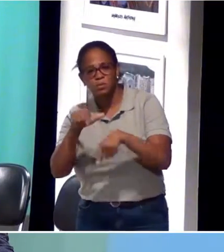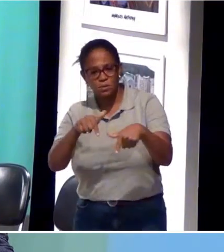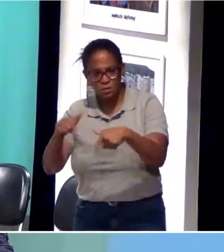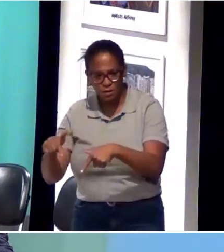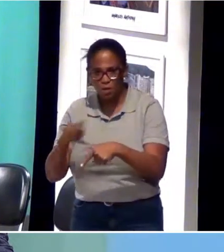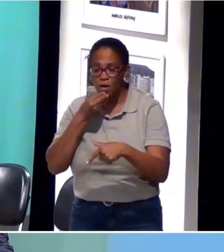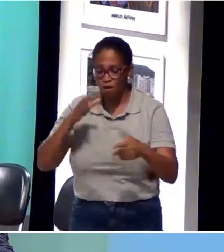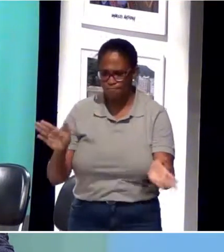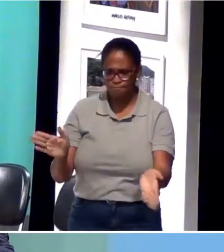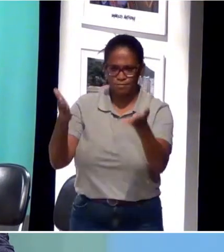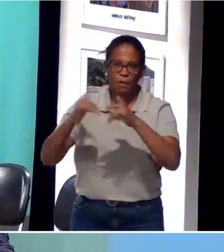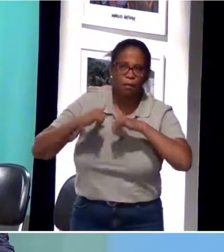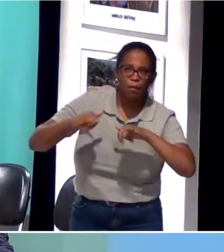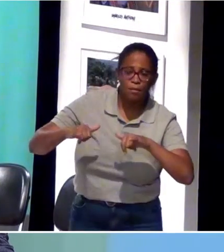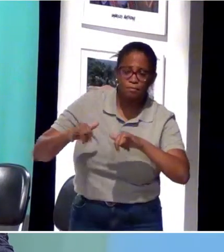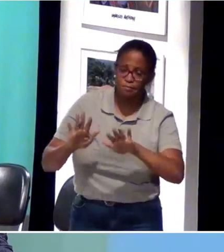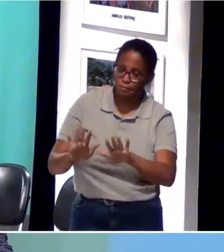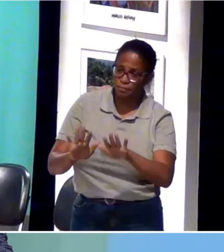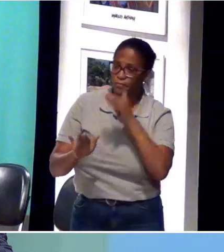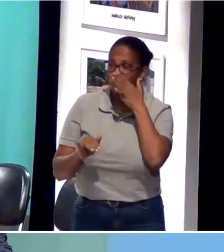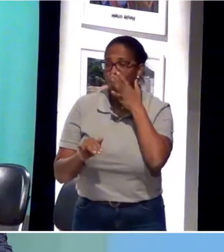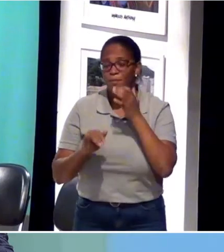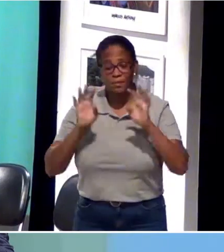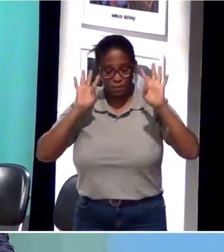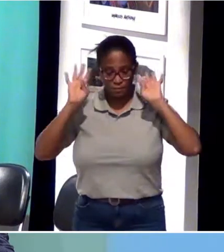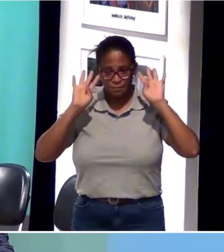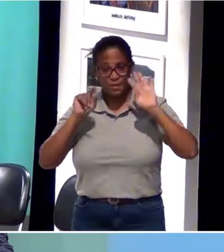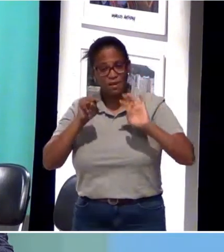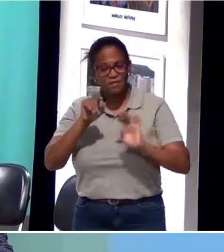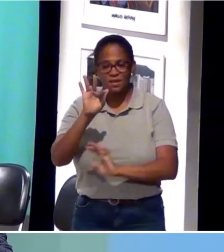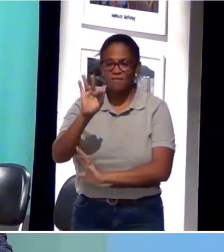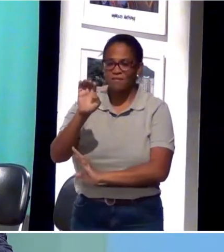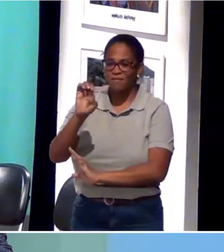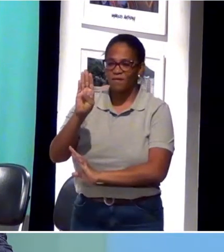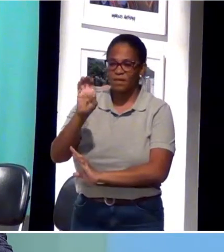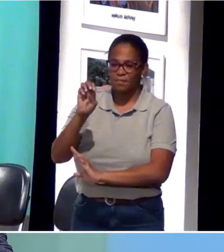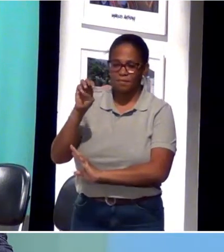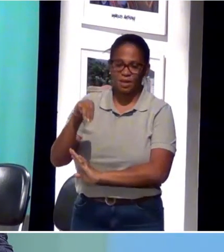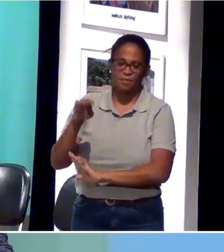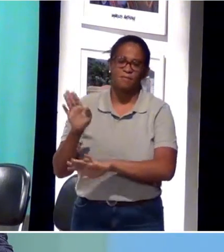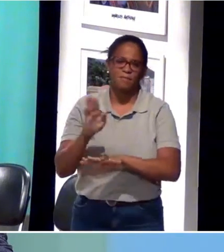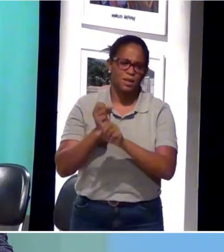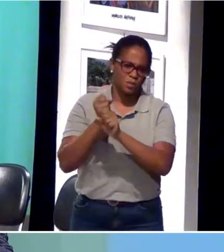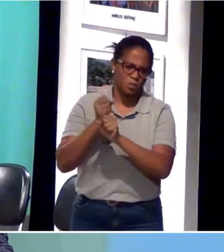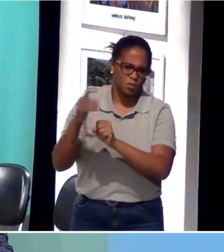como forma de salvar, né? E aí, assim, quando você vai chegar na FEBEM, um pouco